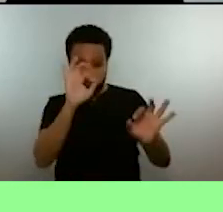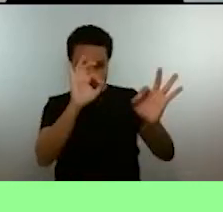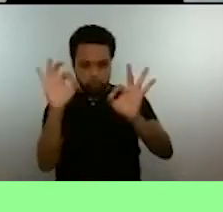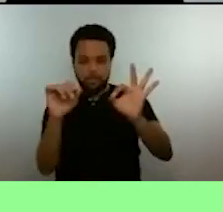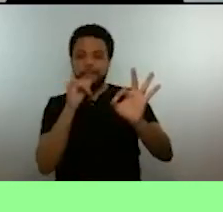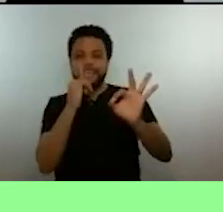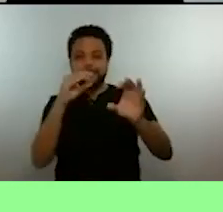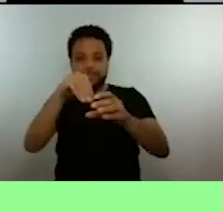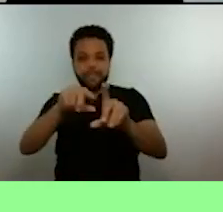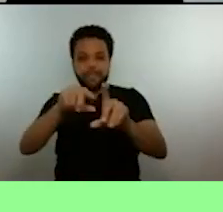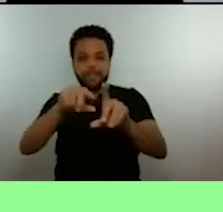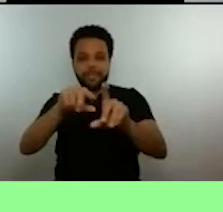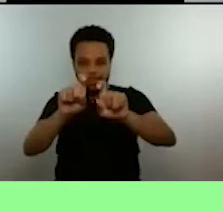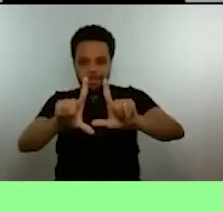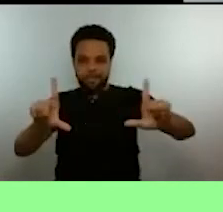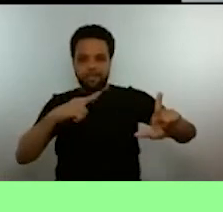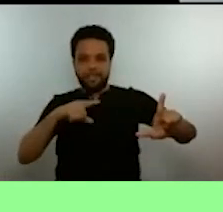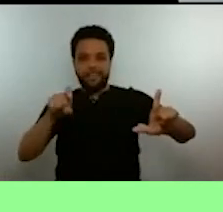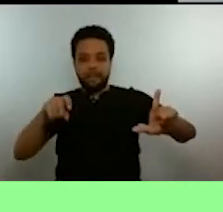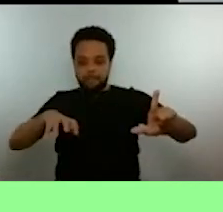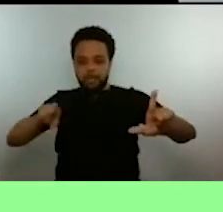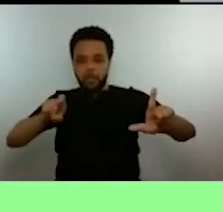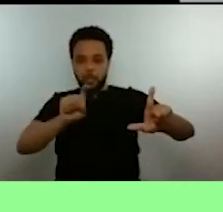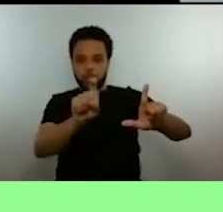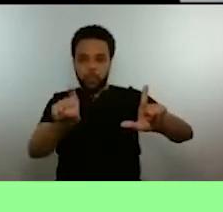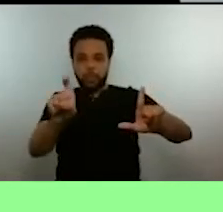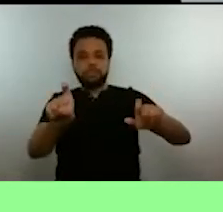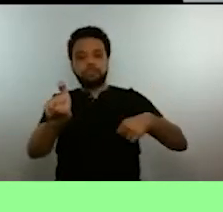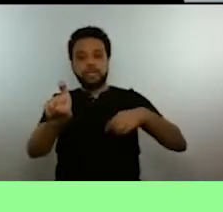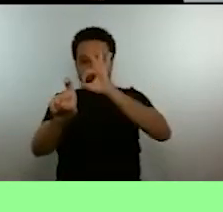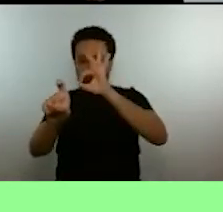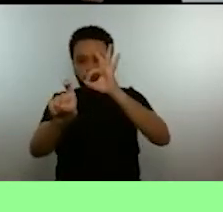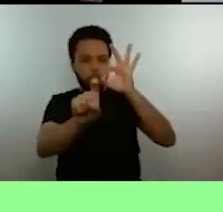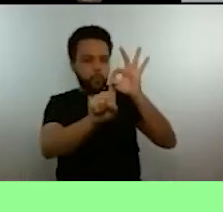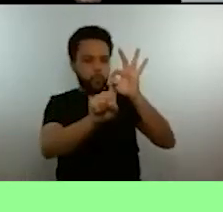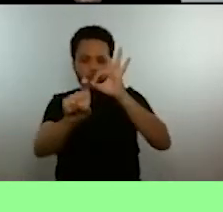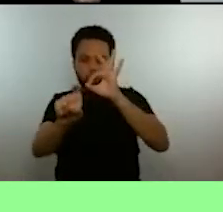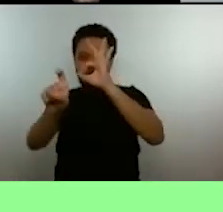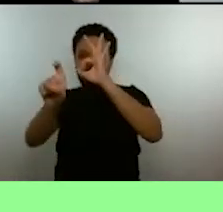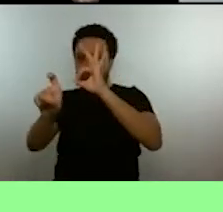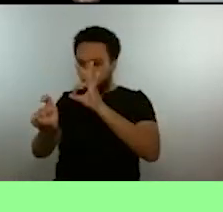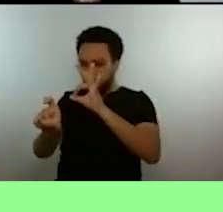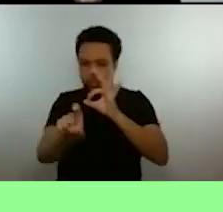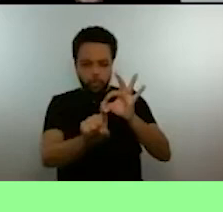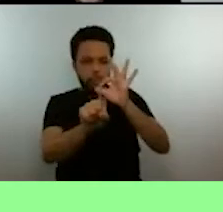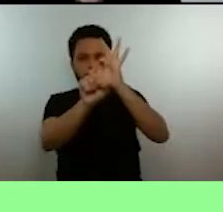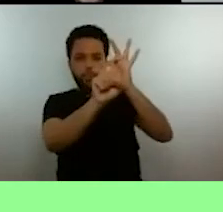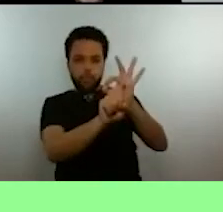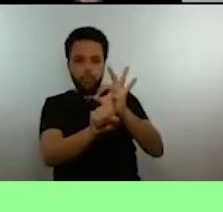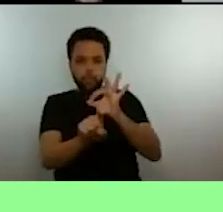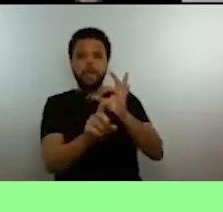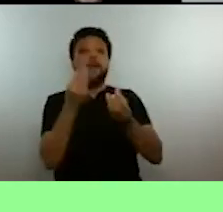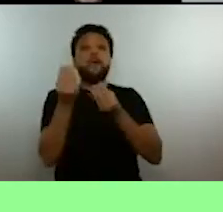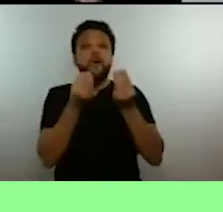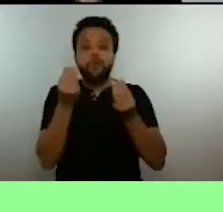tenha acesso a essa tecnologia assistiva dele, né? Então, é indo mobile. Mobile a